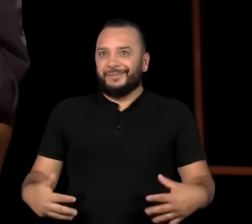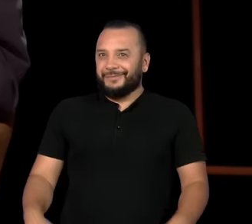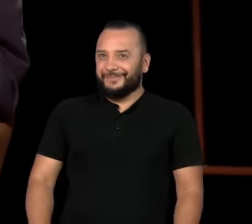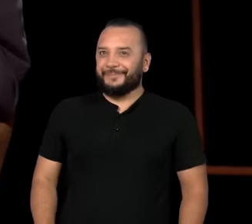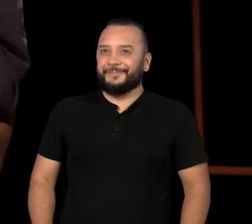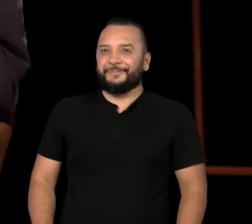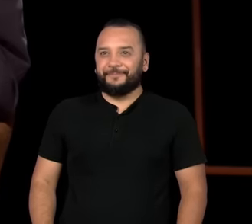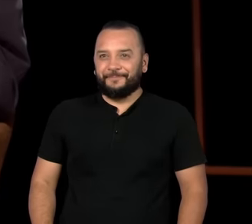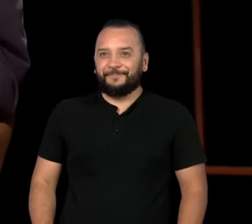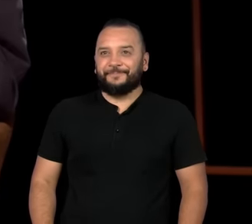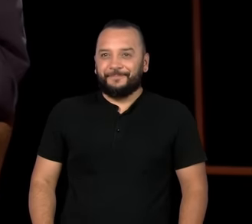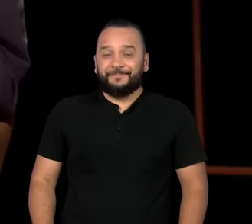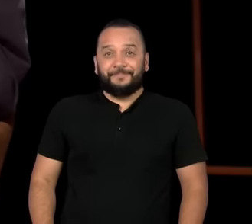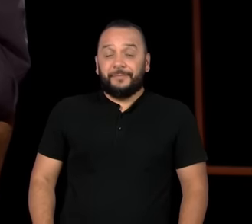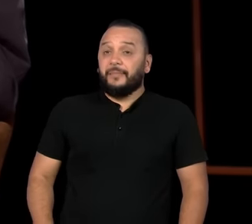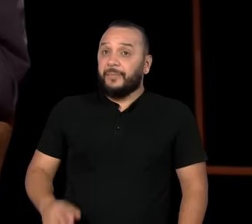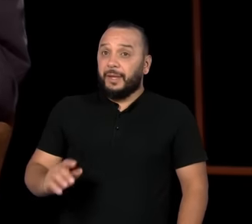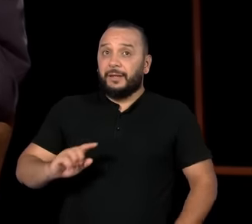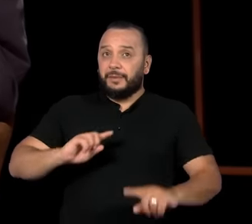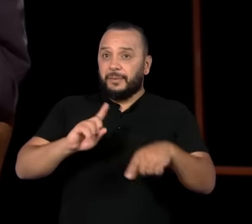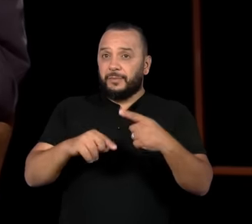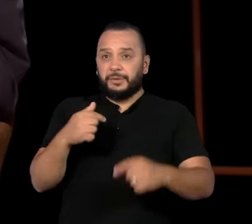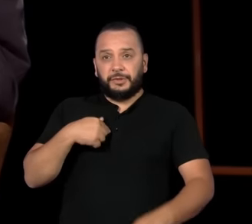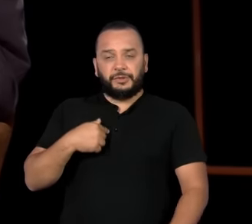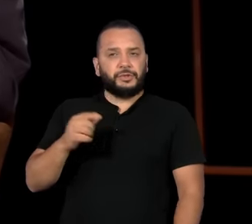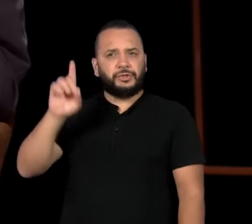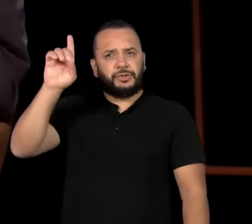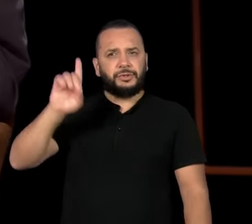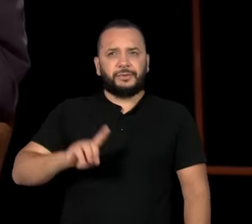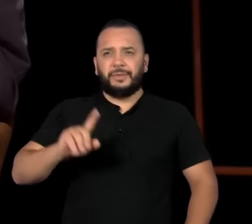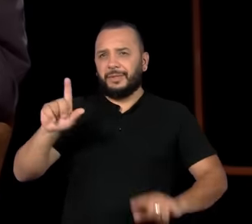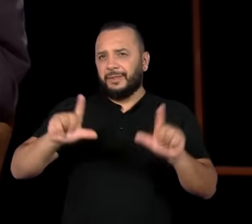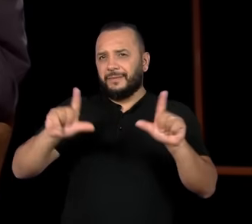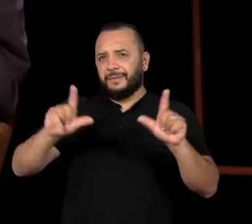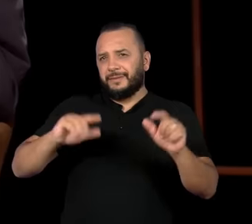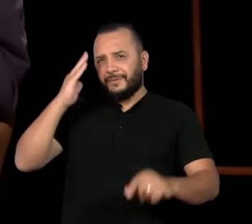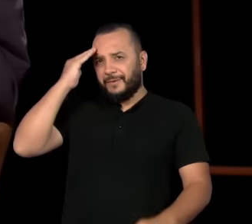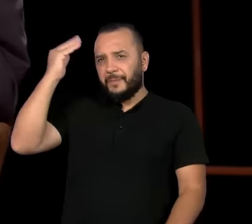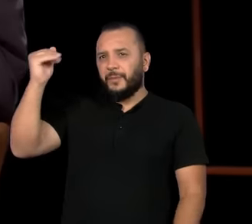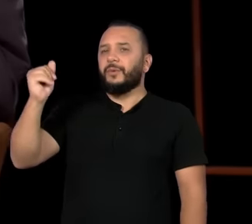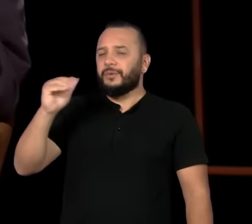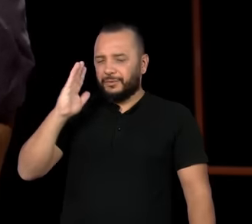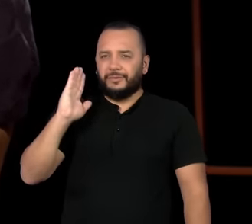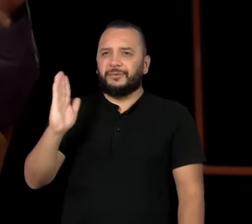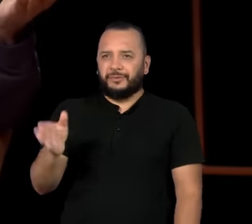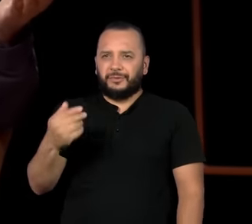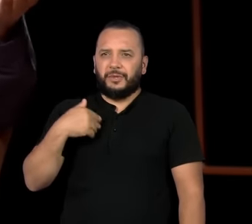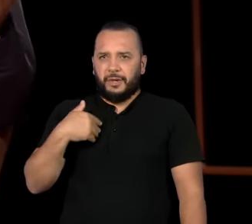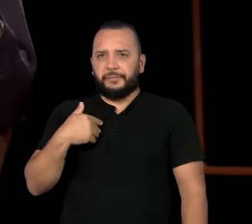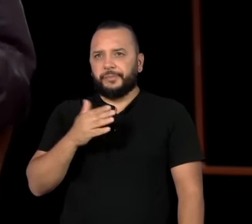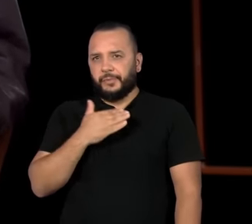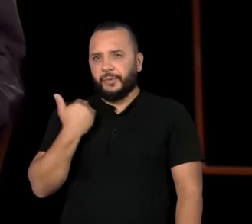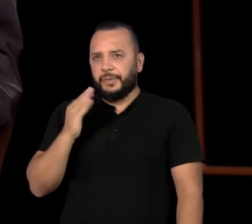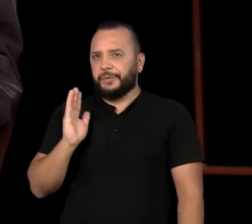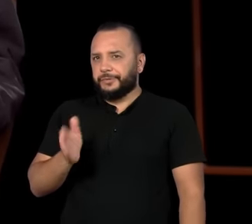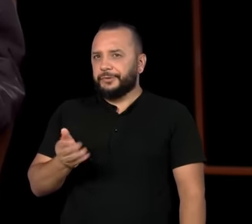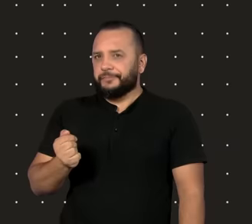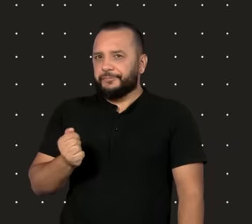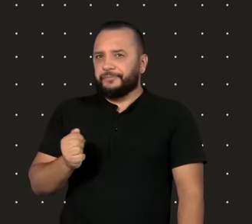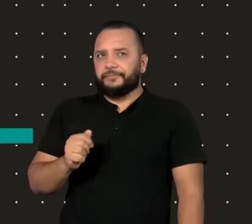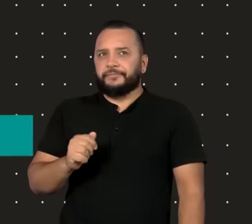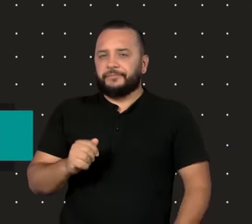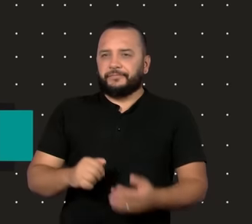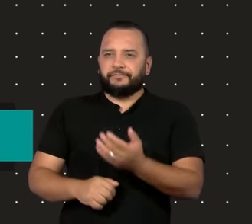Aí, um dos grandes diretores de televisão que nós tivemos, já falecido,